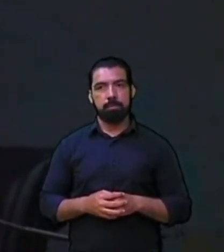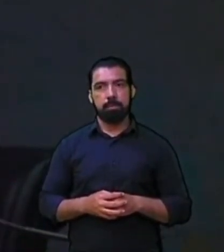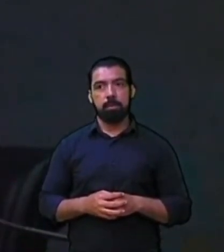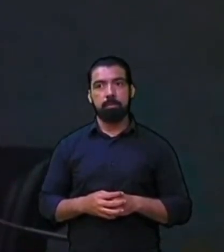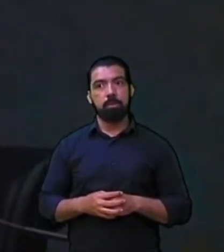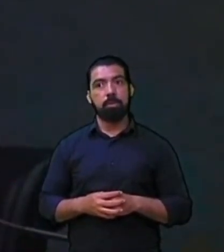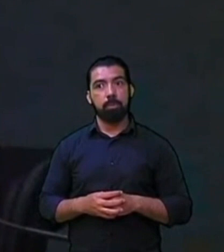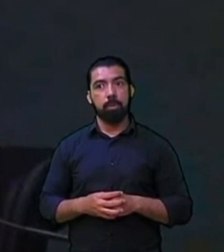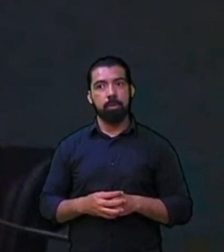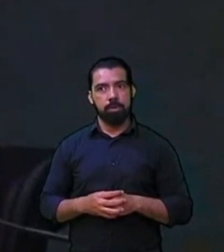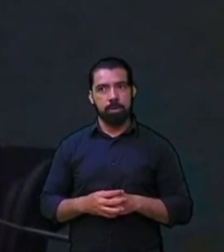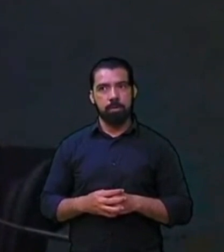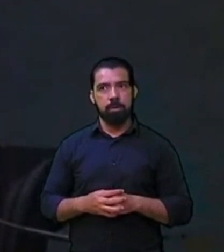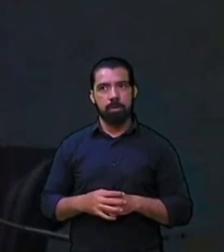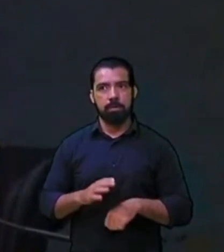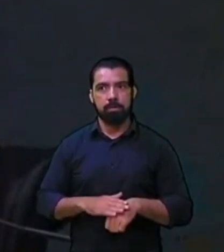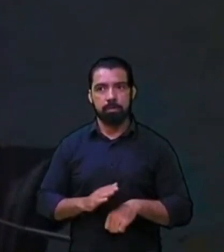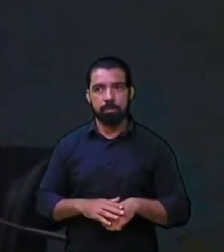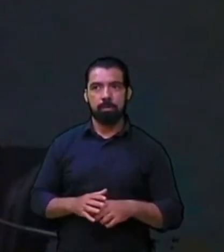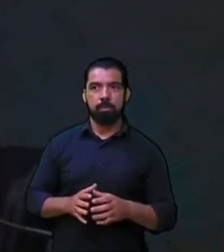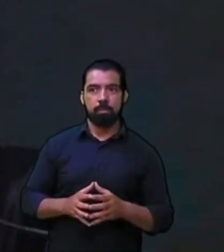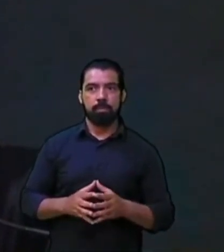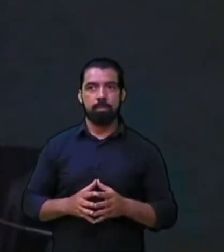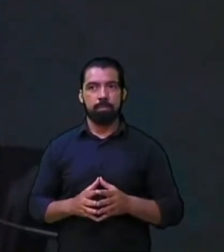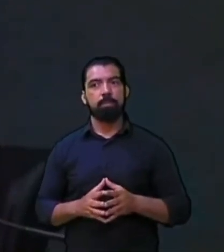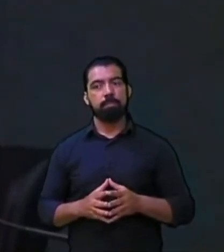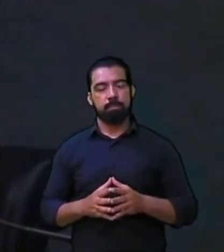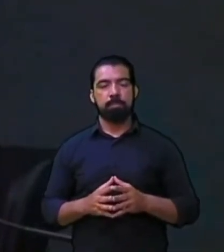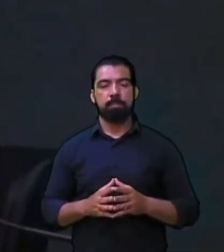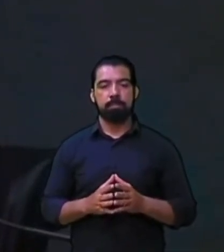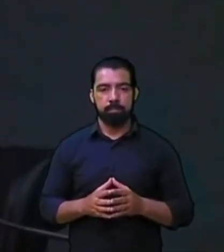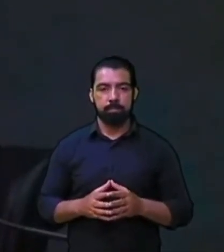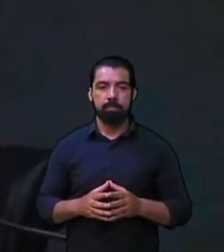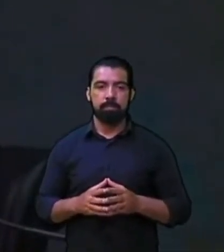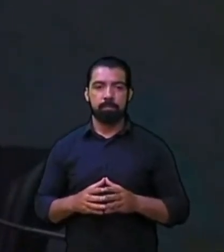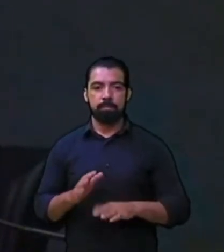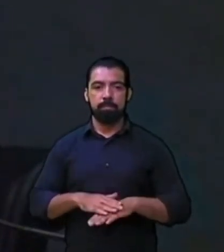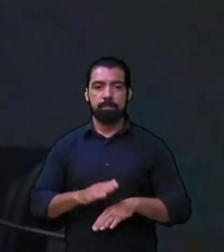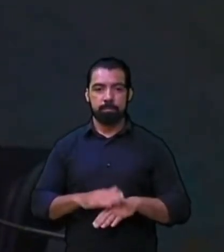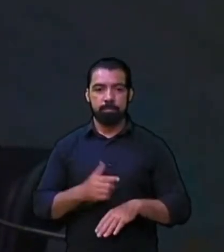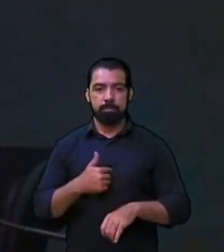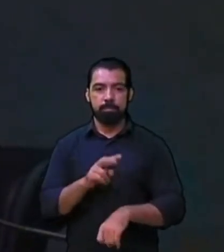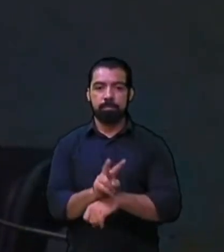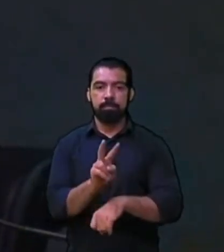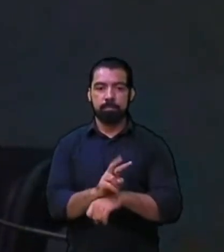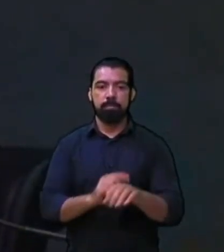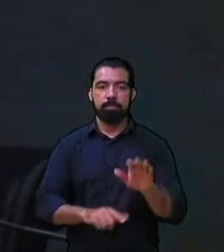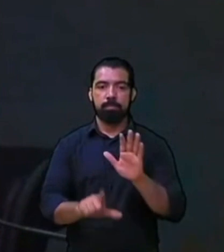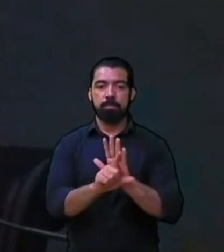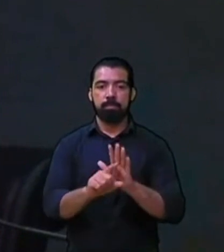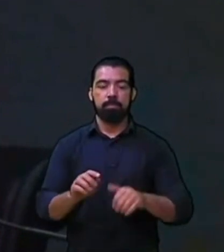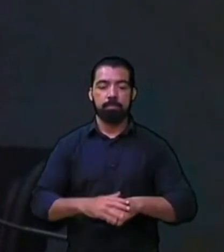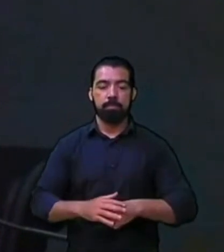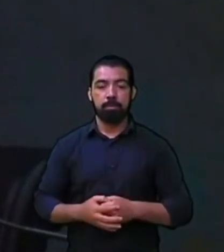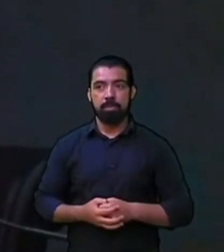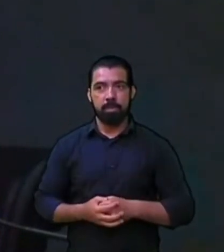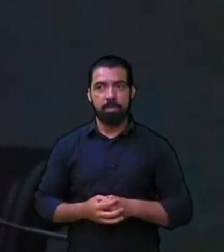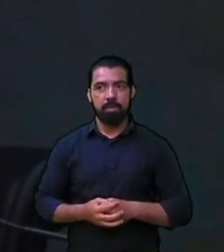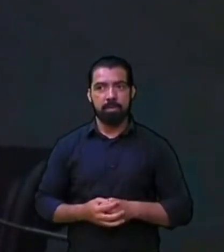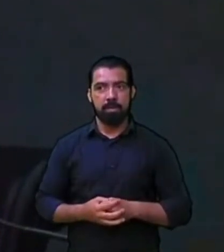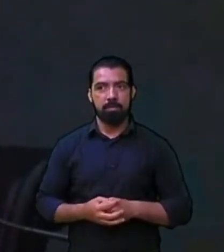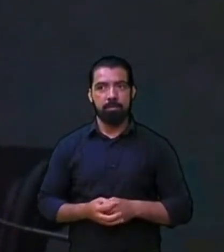tido a composição se tivesse tido a observância restrita da Lei nós não